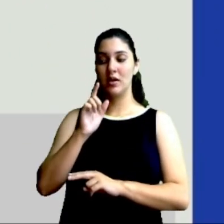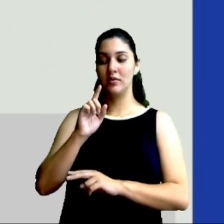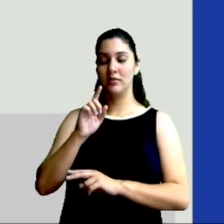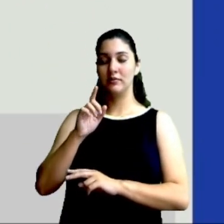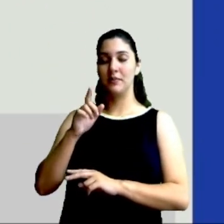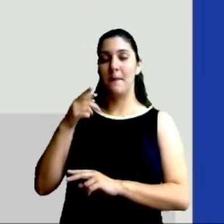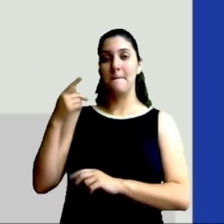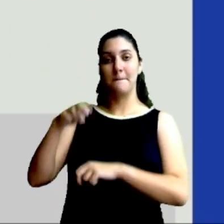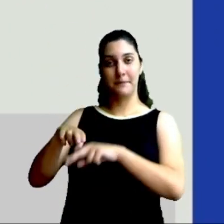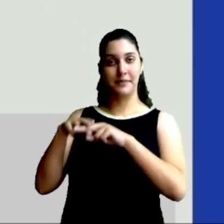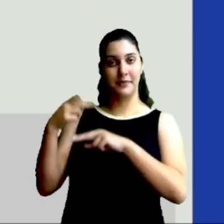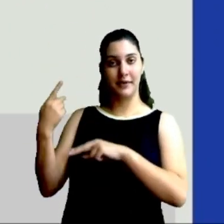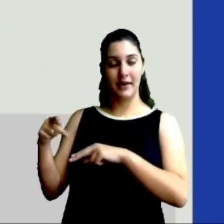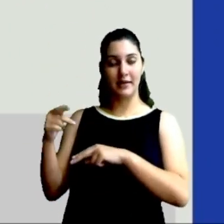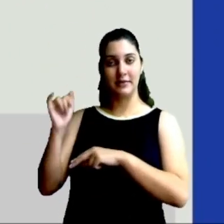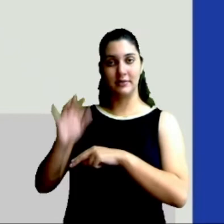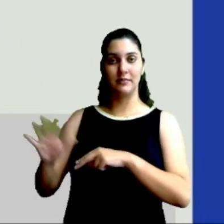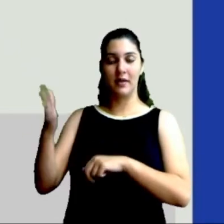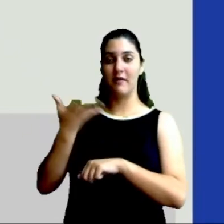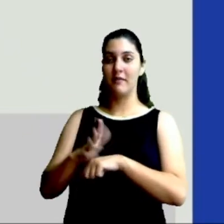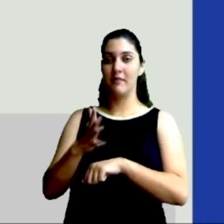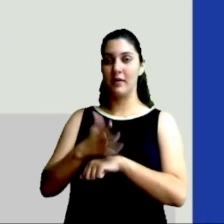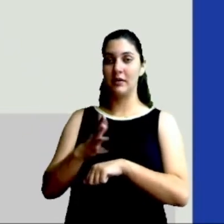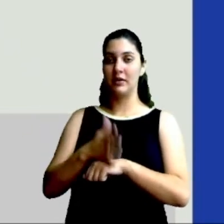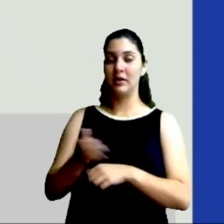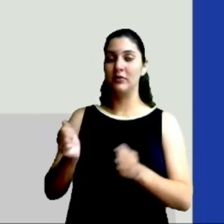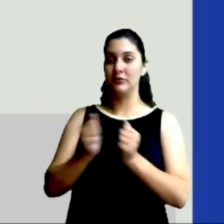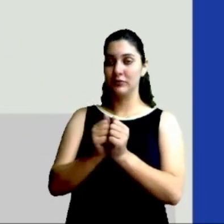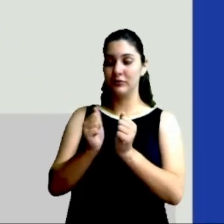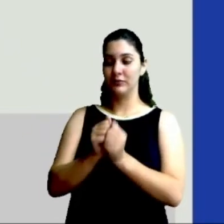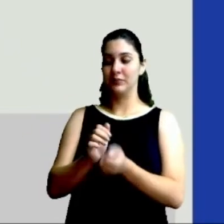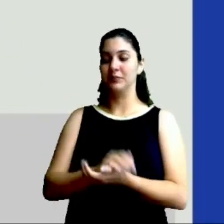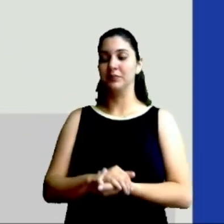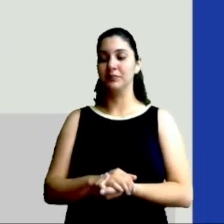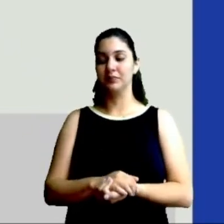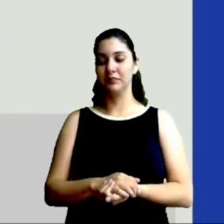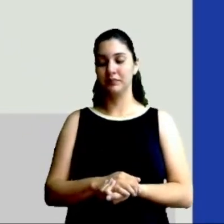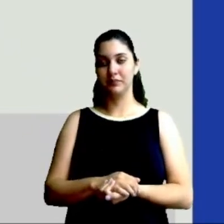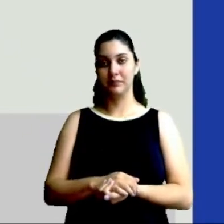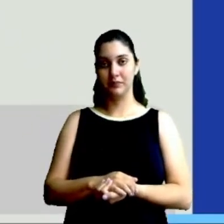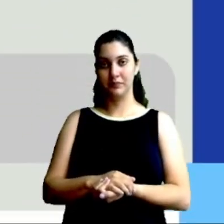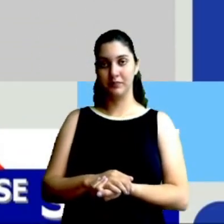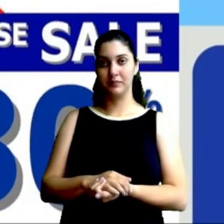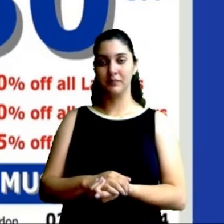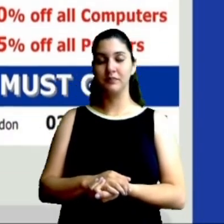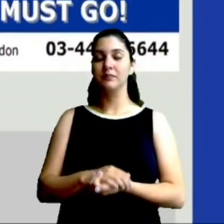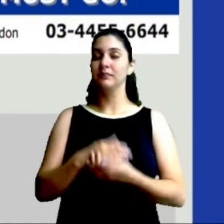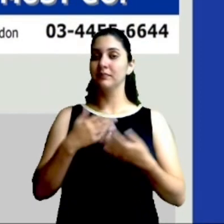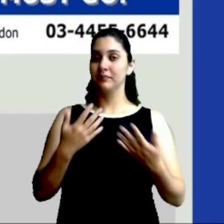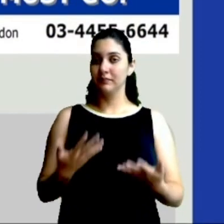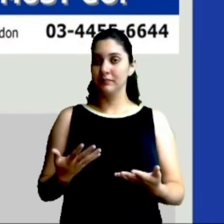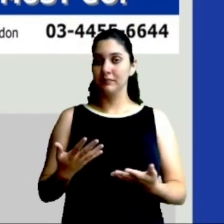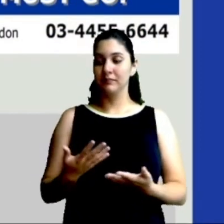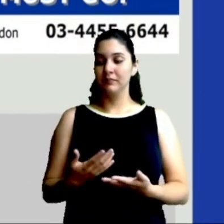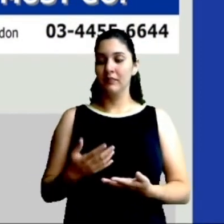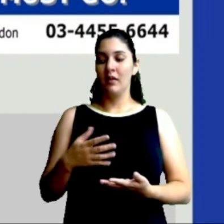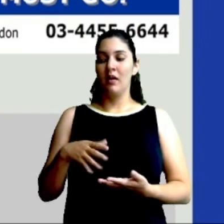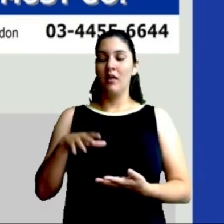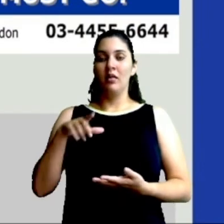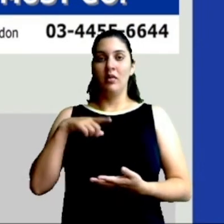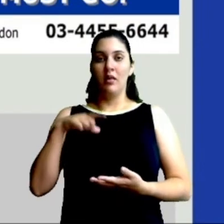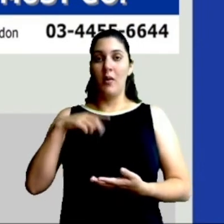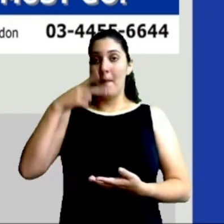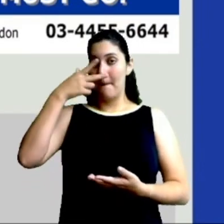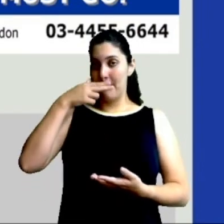imagem. Vamos praticar juntos. É o Let's Practice Together. Vamos lá? Bom, peguei o